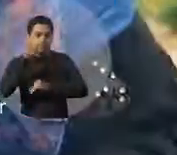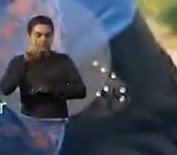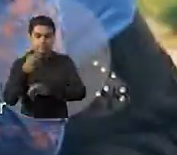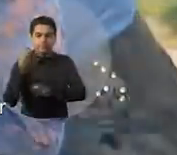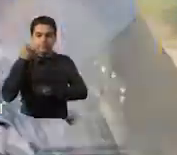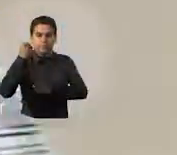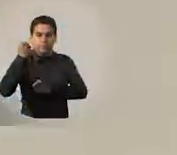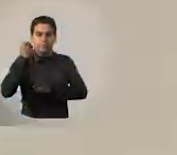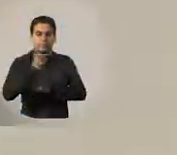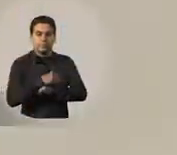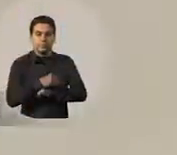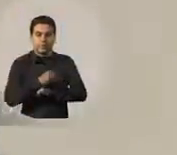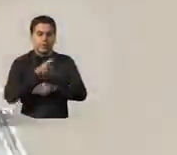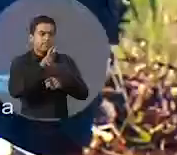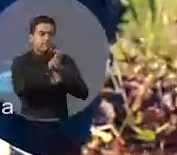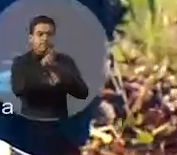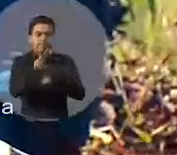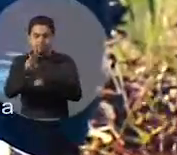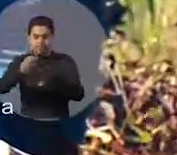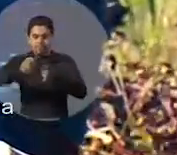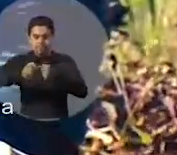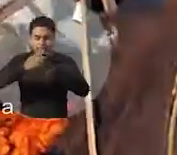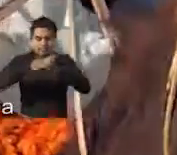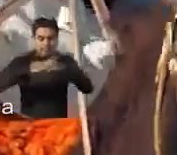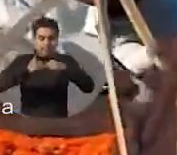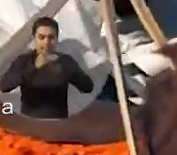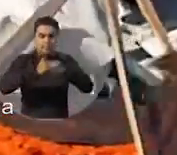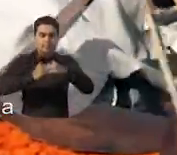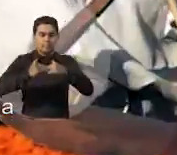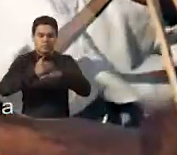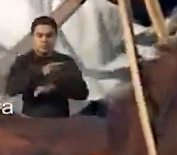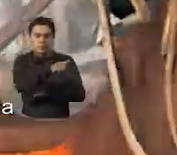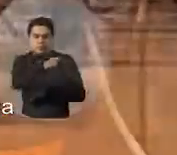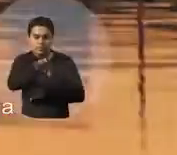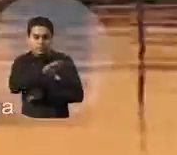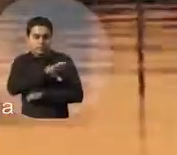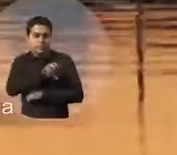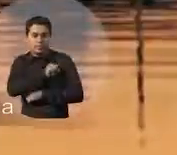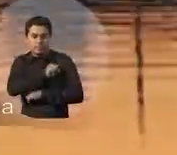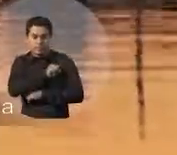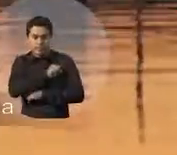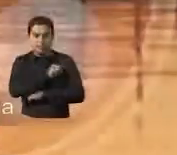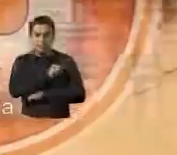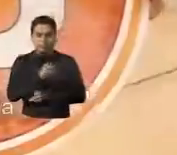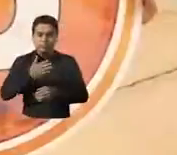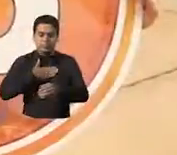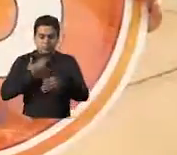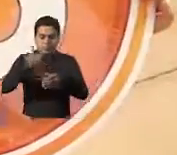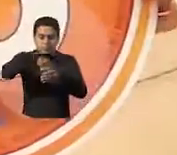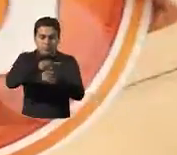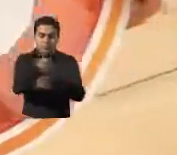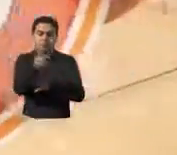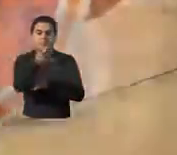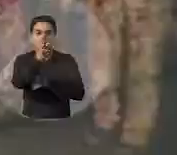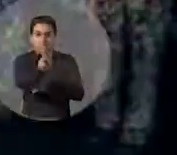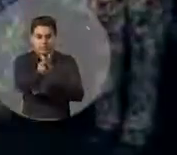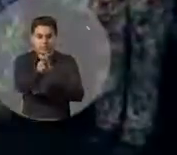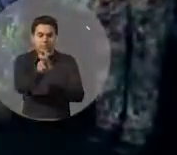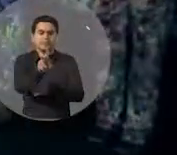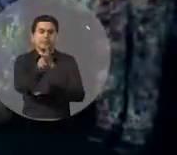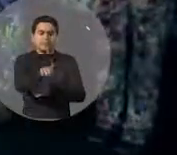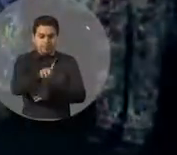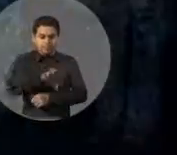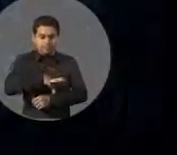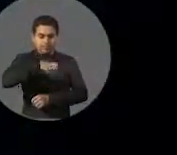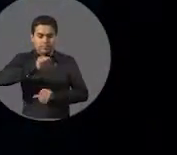vamos vencer. Pra cuidar com carinho da nossa cidade que a gente ama. O meu voto é 15, voto